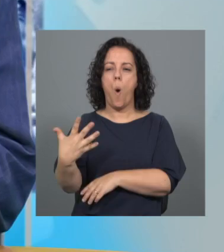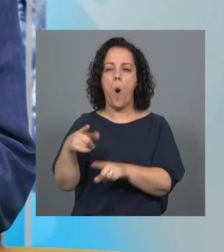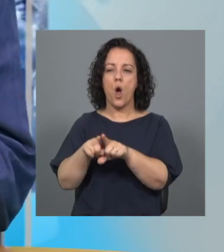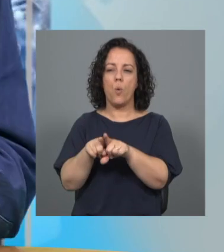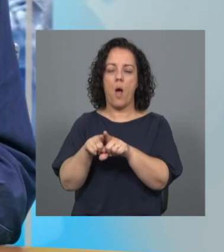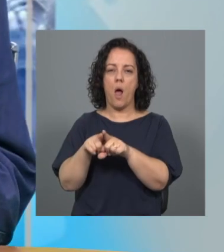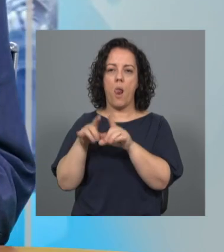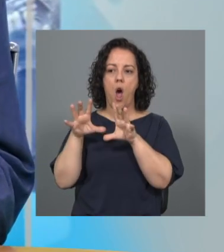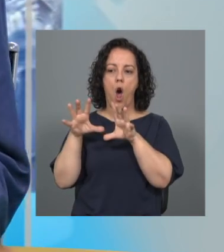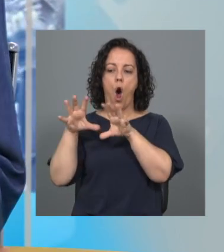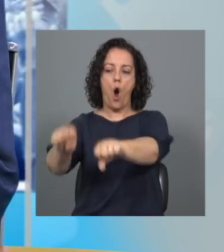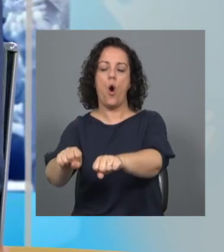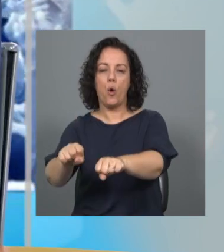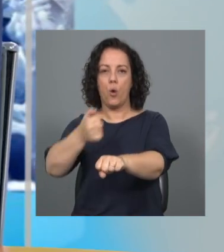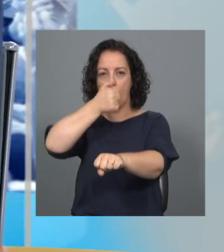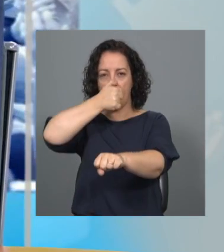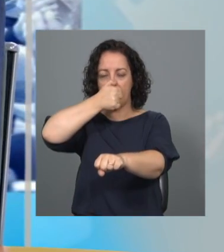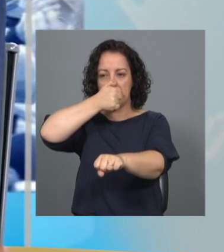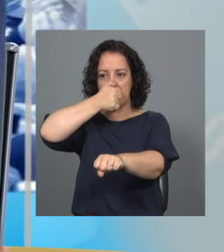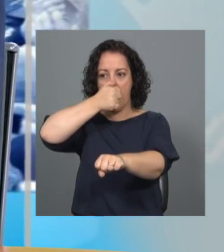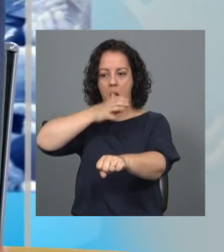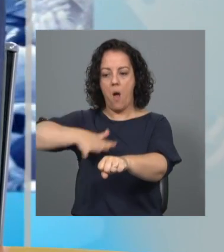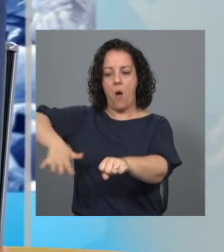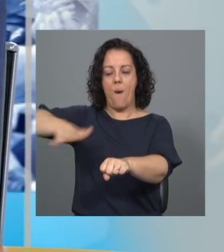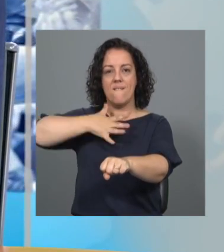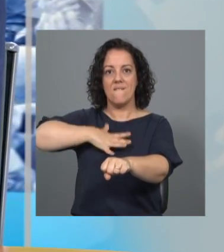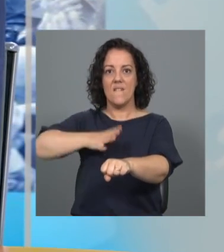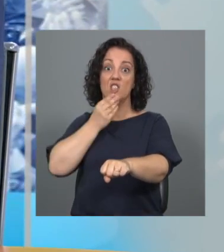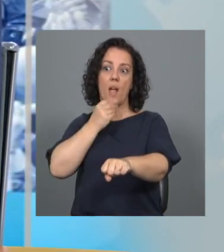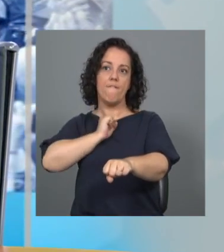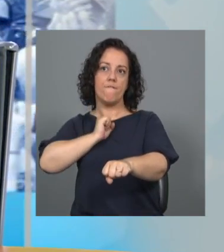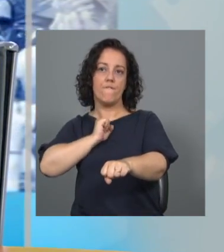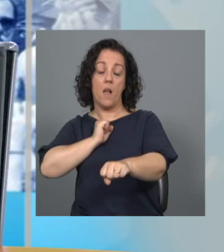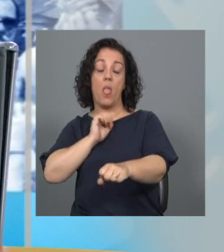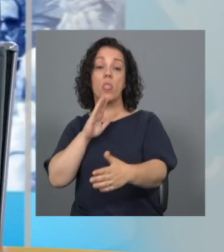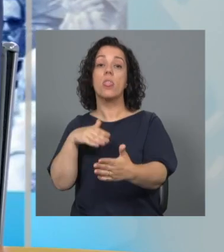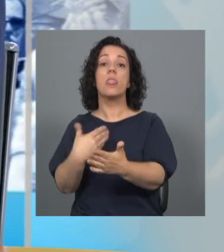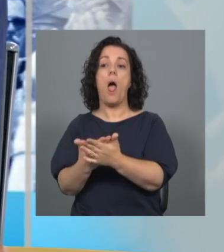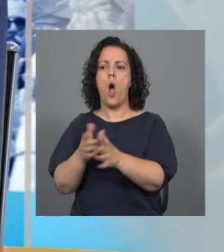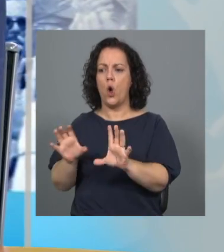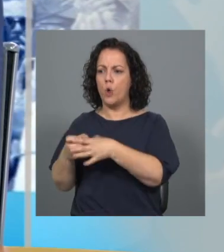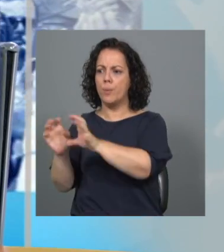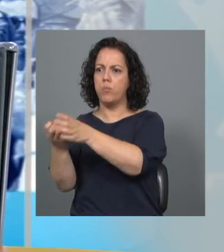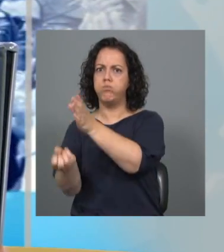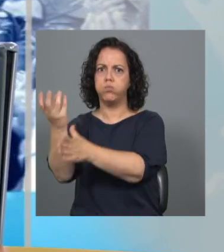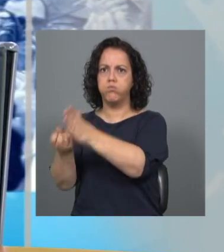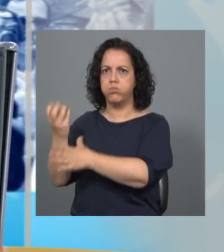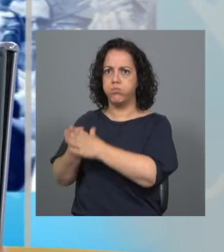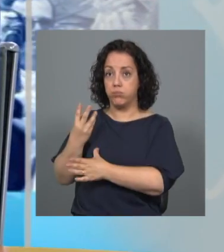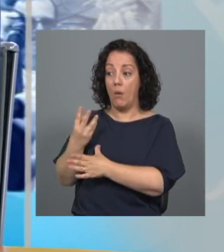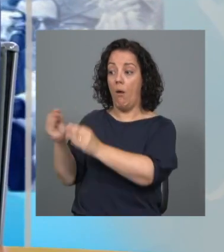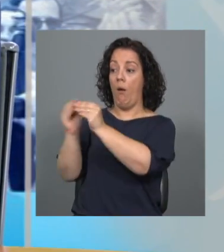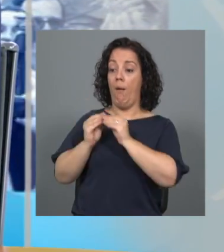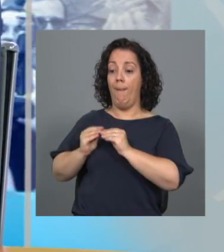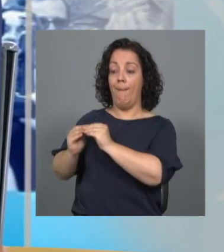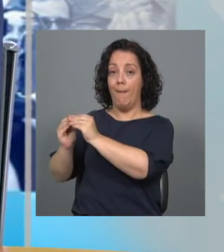ocupação, que toda aquela zona seja Israel. Promove-se assim a formação de novos colonatos, que por sua vez vão tornar ainda mais